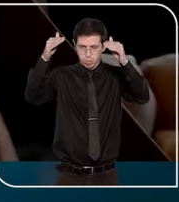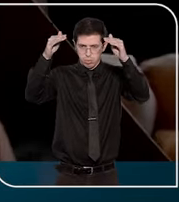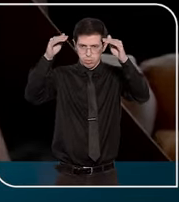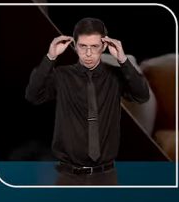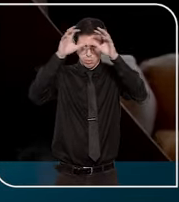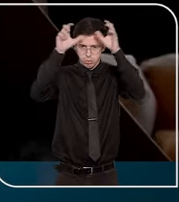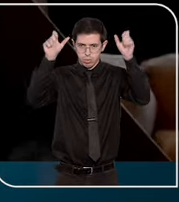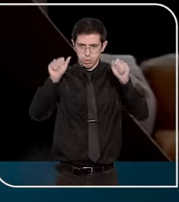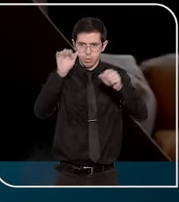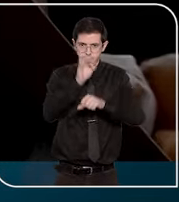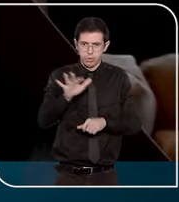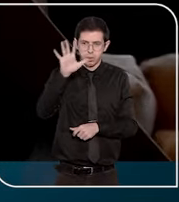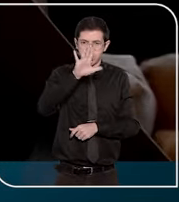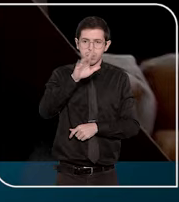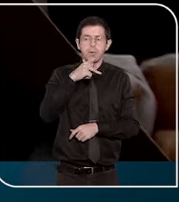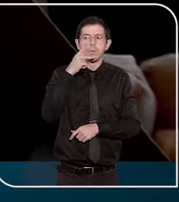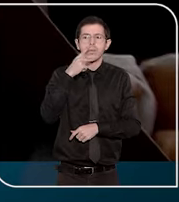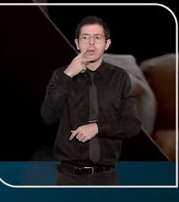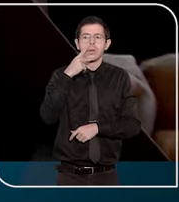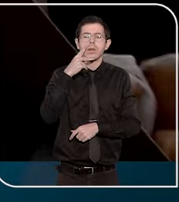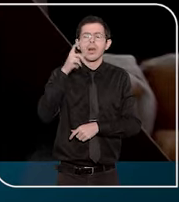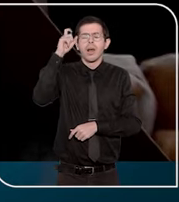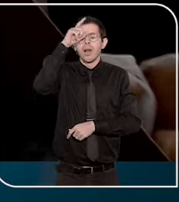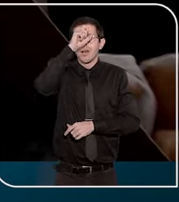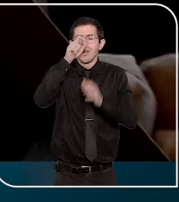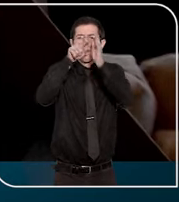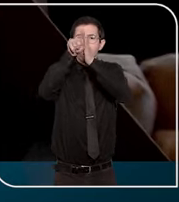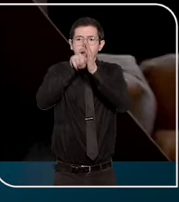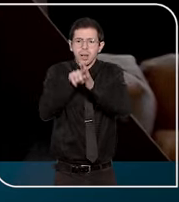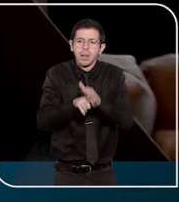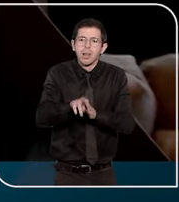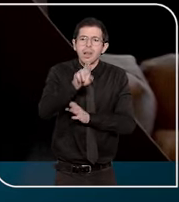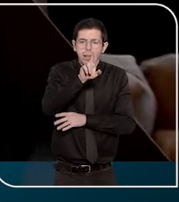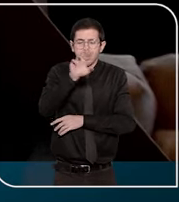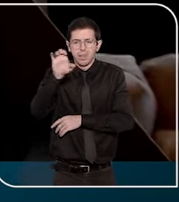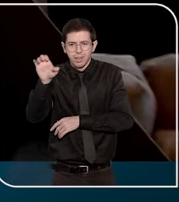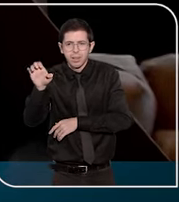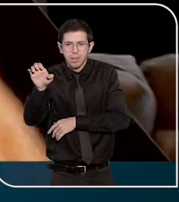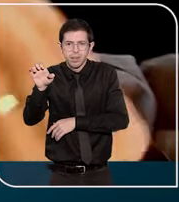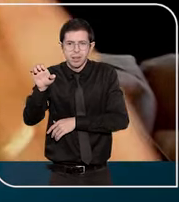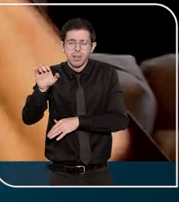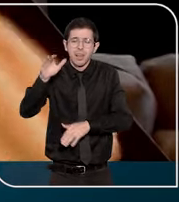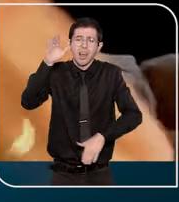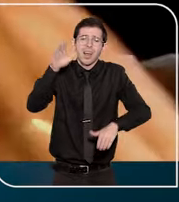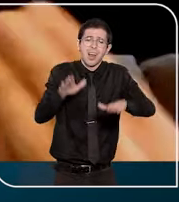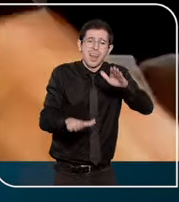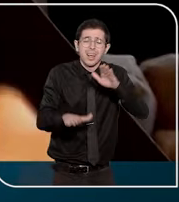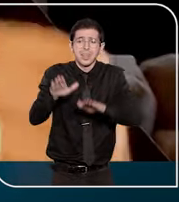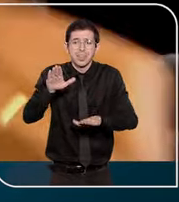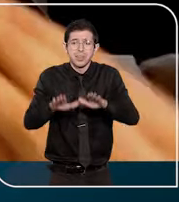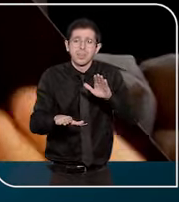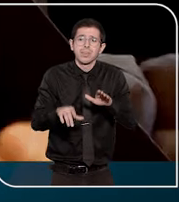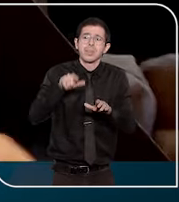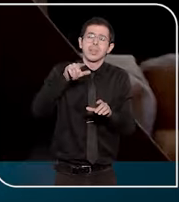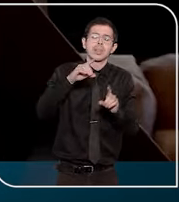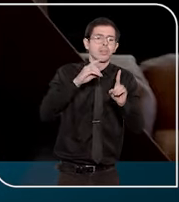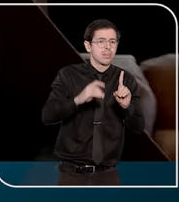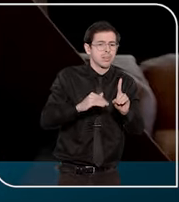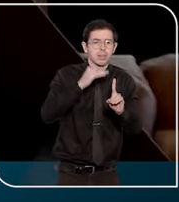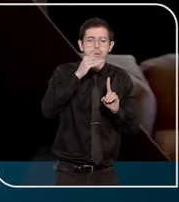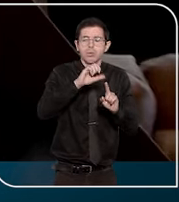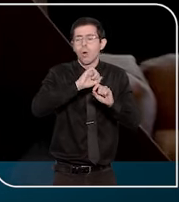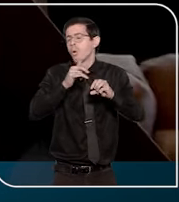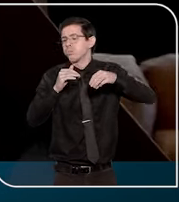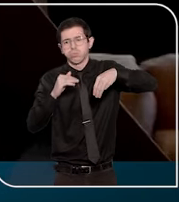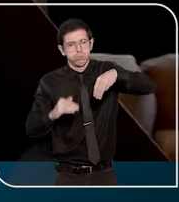já é tão difícil apreciar o recurso extraordinário, às vezes o desembargador ou o ministro que deu essa